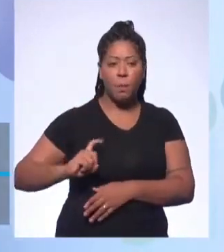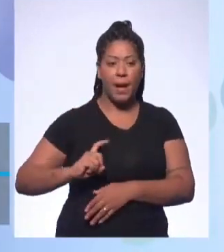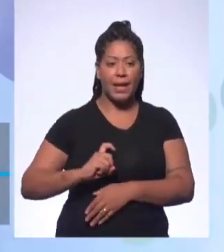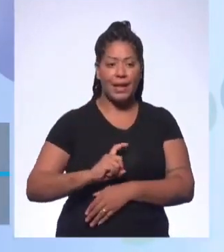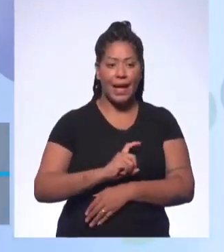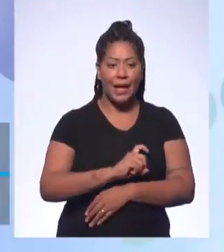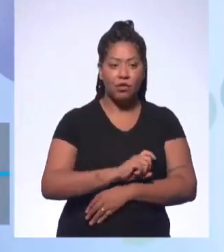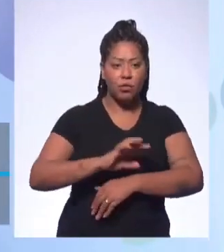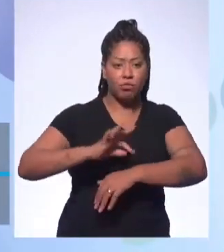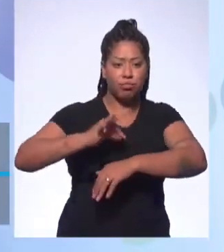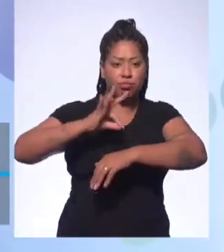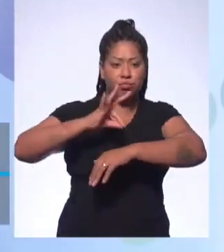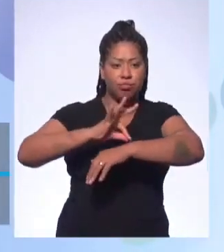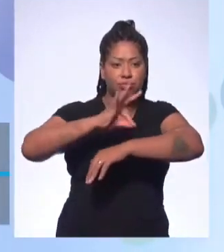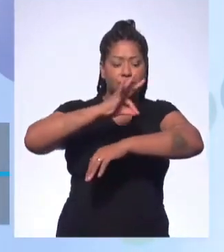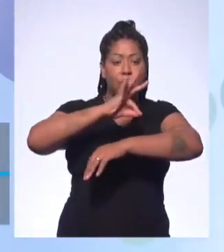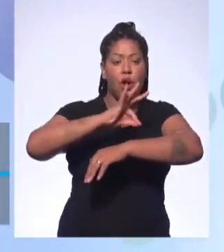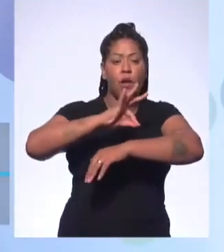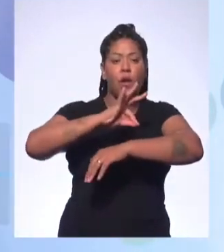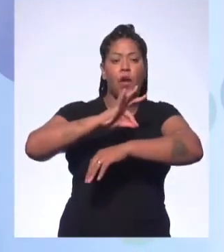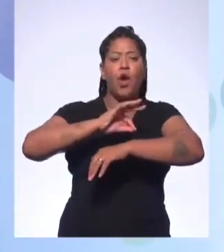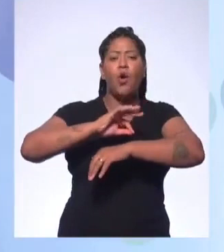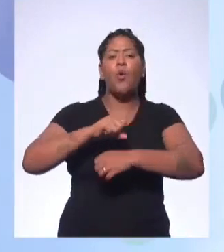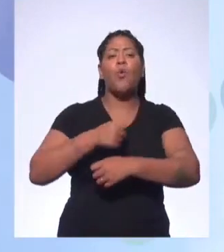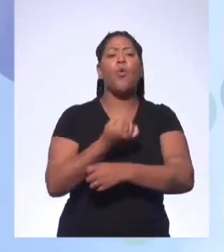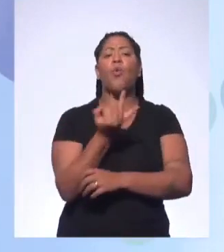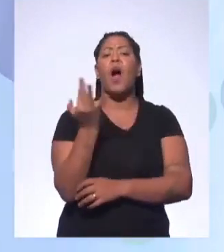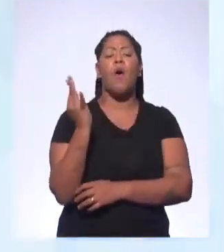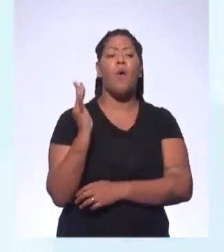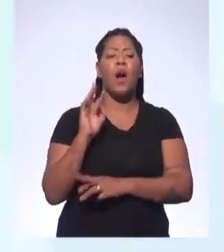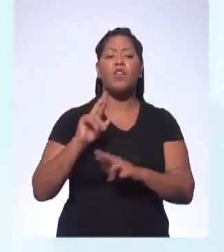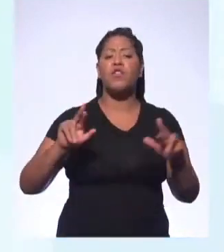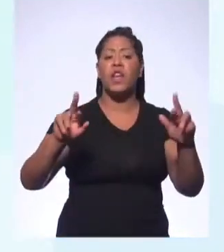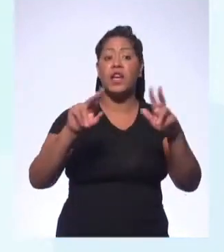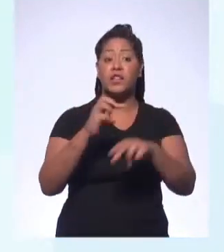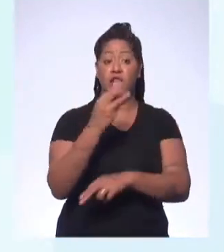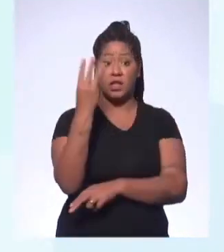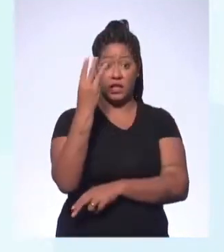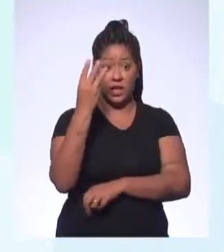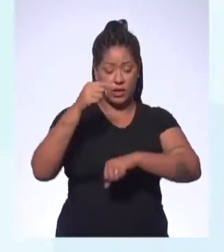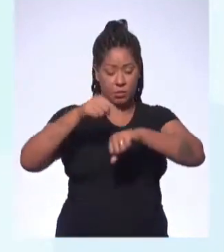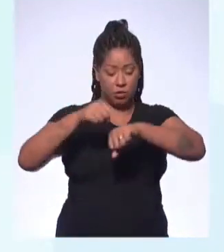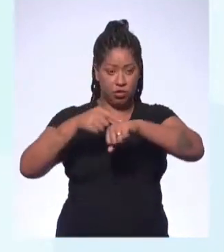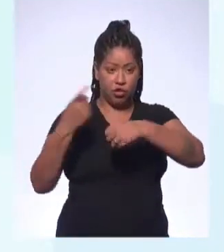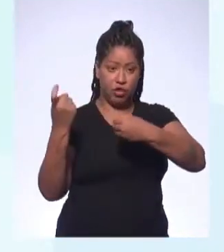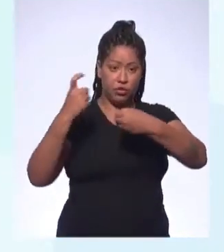e protozoário, tá? Mais 3 minutinhos para você me responder.